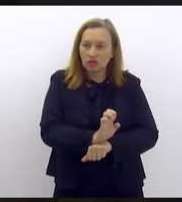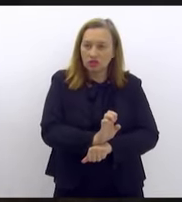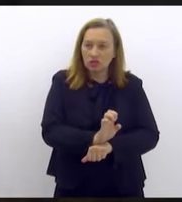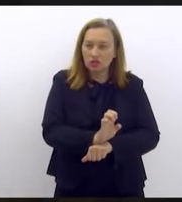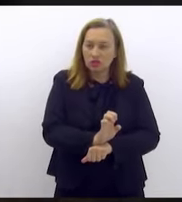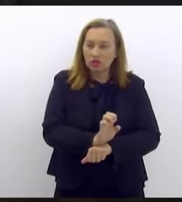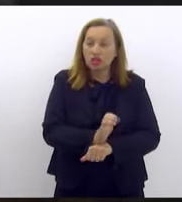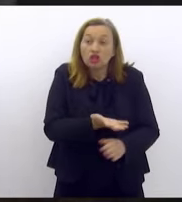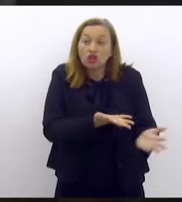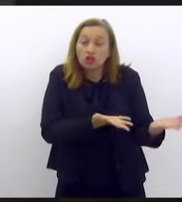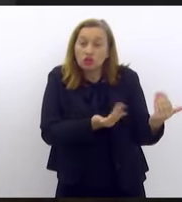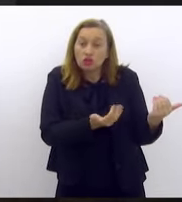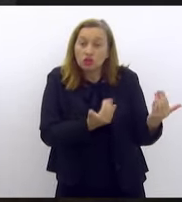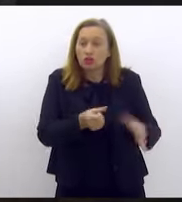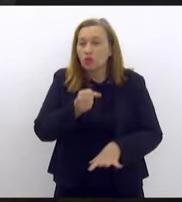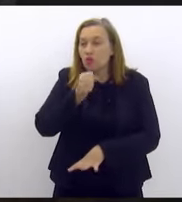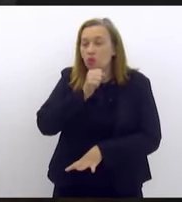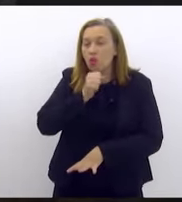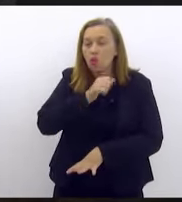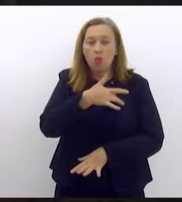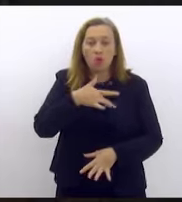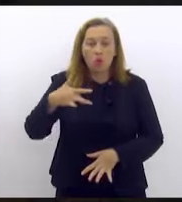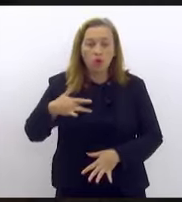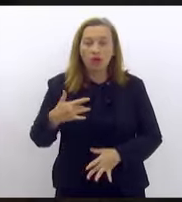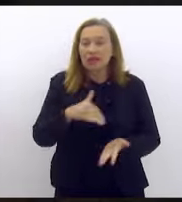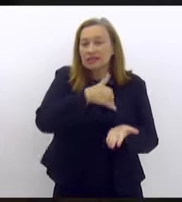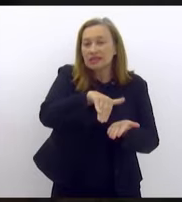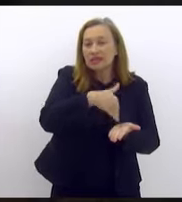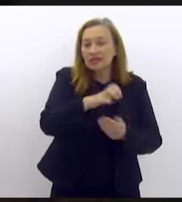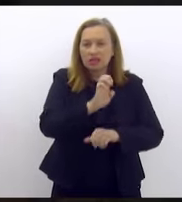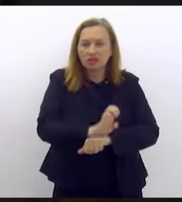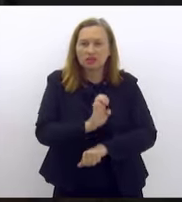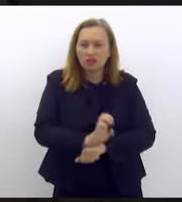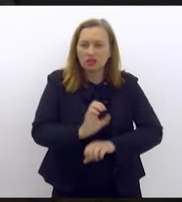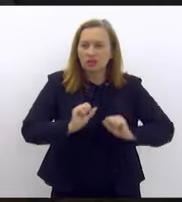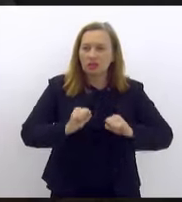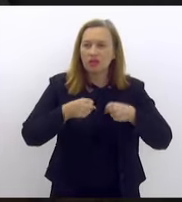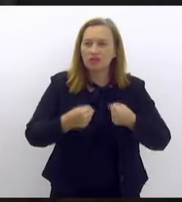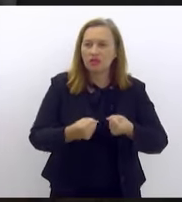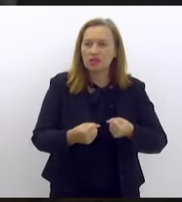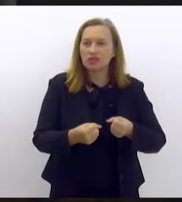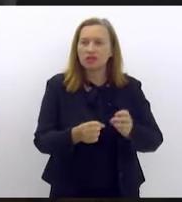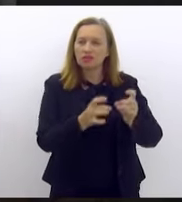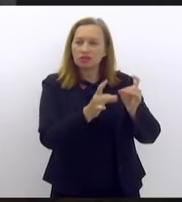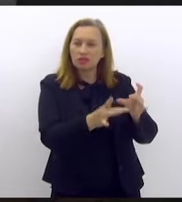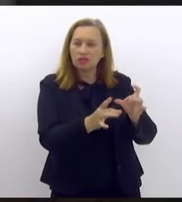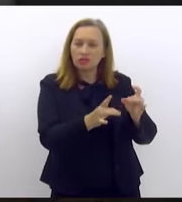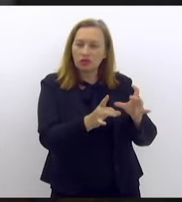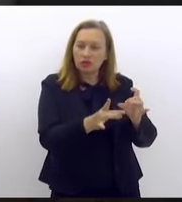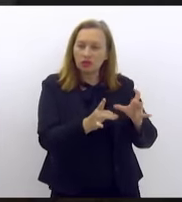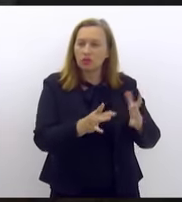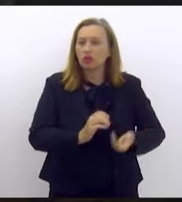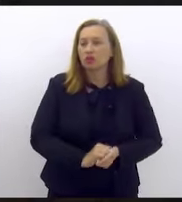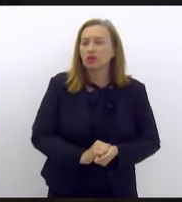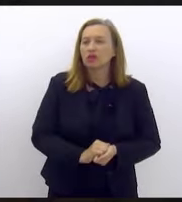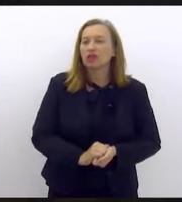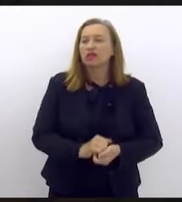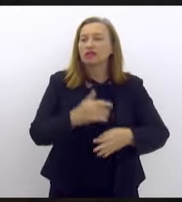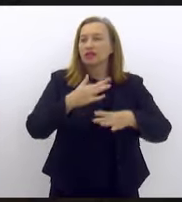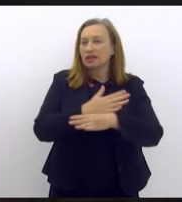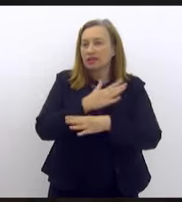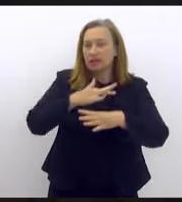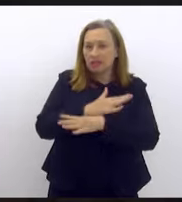Intergeracional de Juventude e Envelhecimento Saudável, Secretaria de Estado de Defesa do Consumidor, Secretaria de Estado das